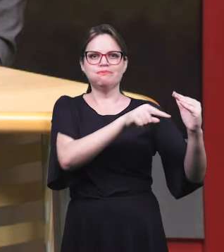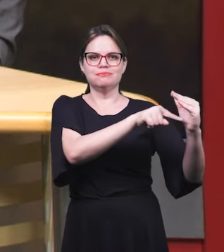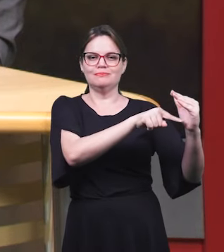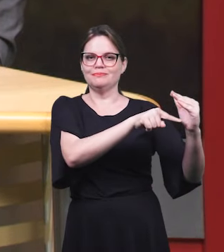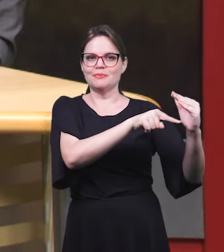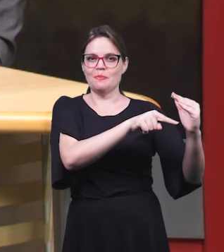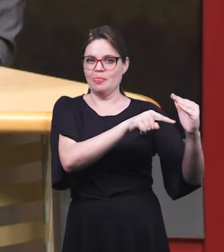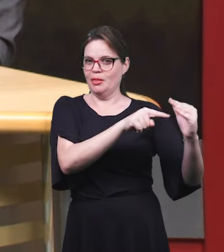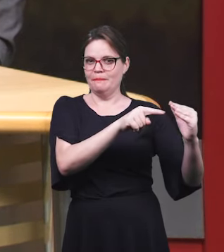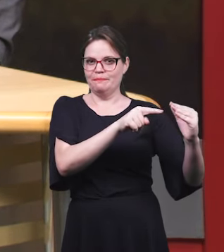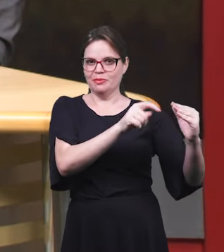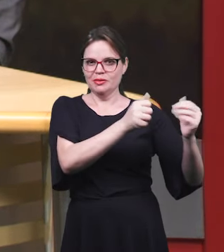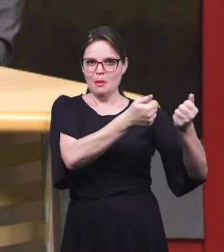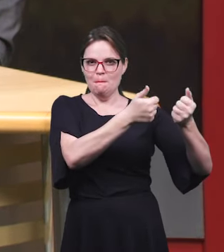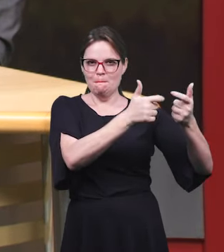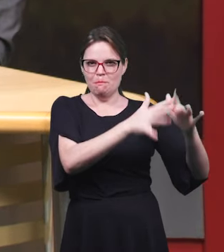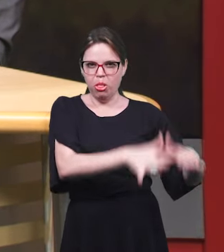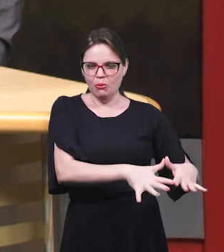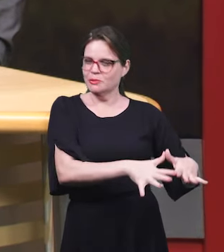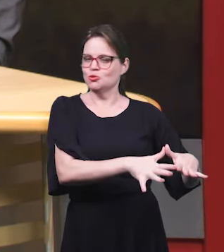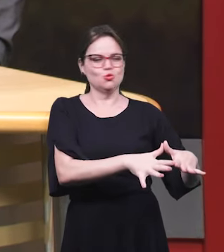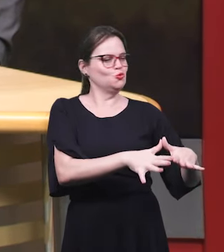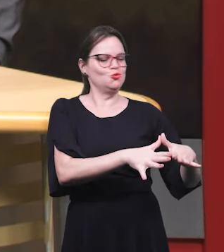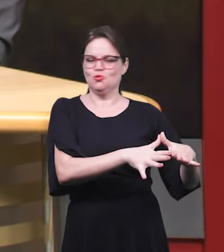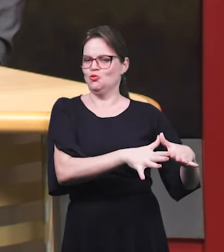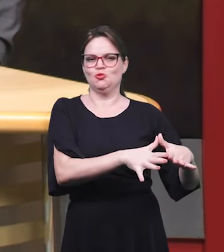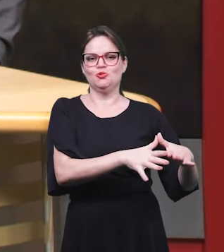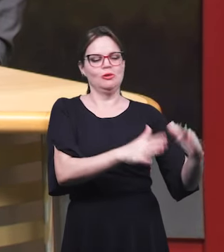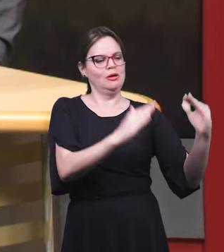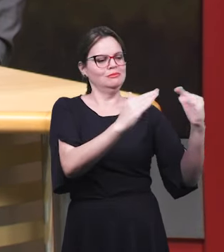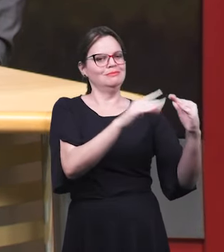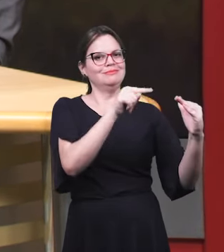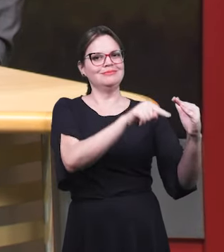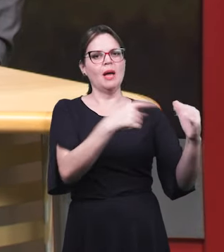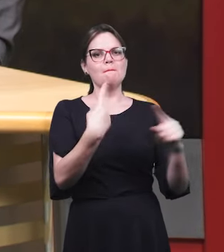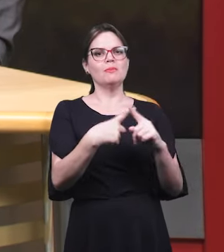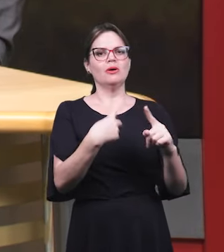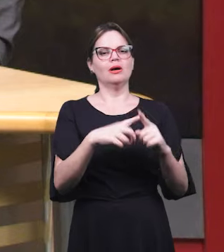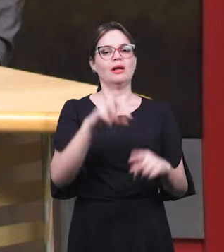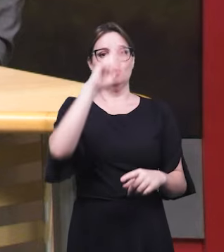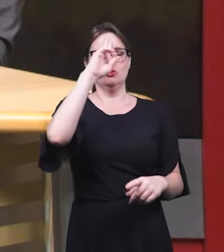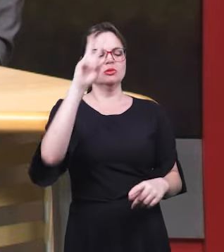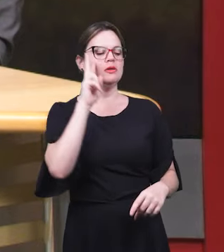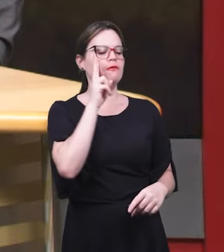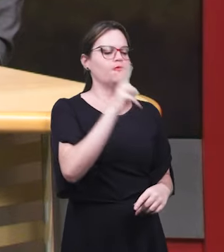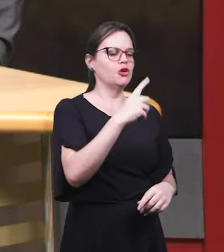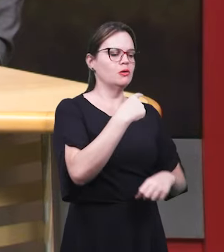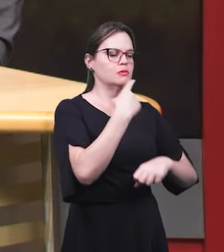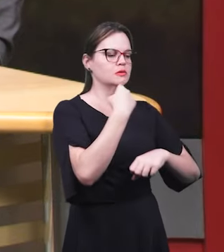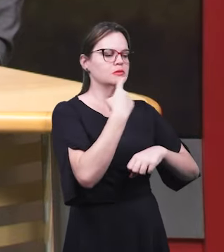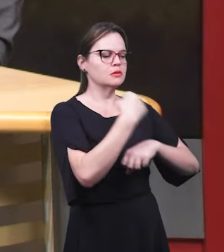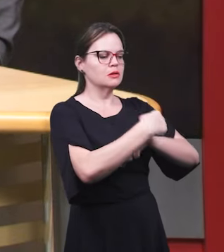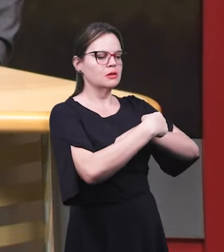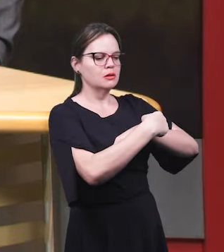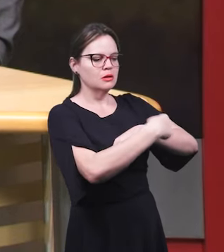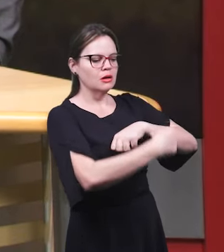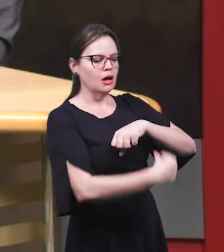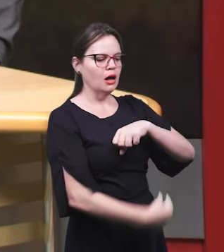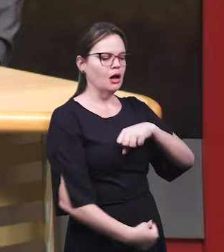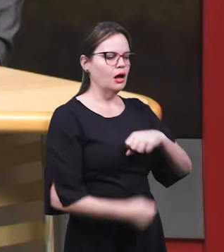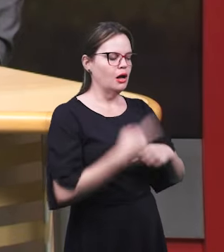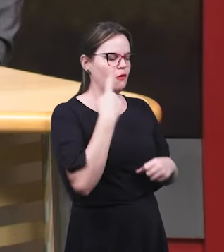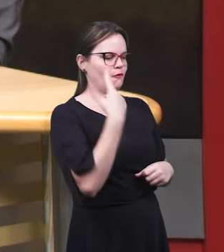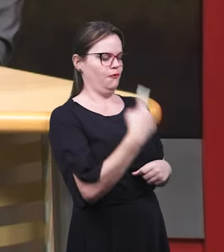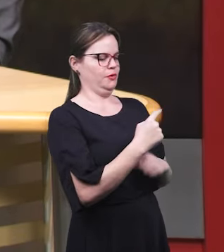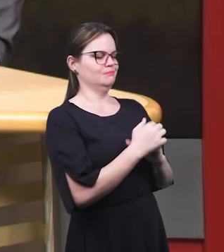ele viu o fio de escarlata, né? Ele falou, ali é uma aliança, ali é um pacto, aquela família